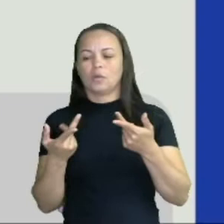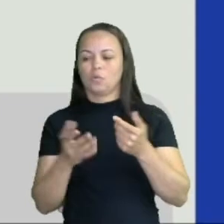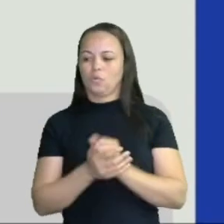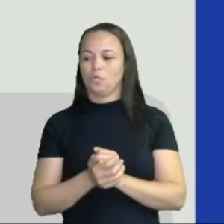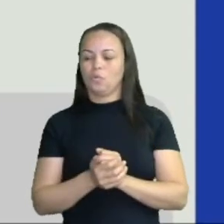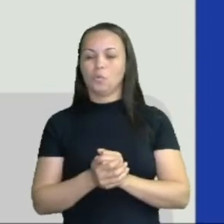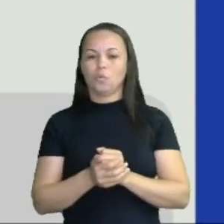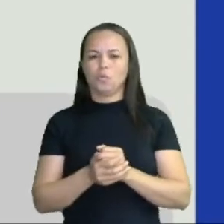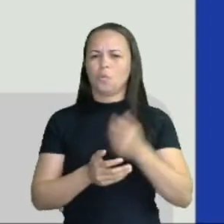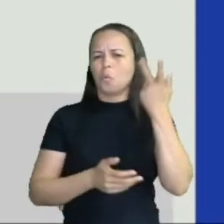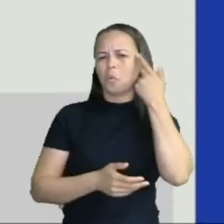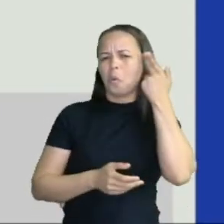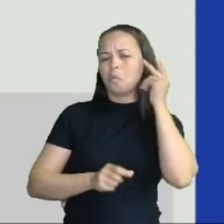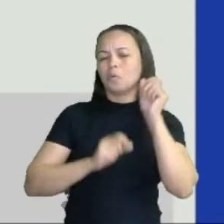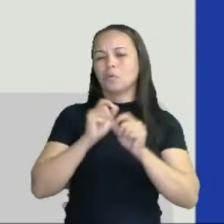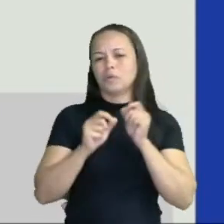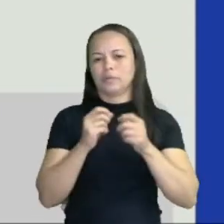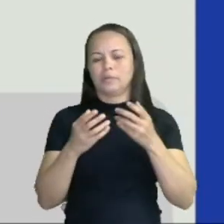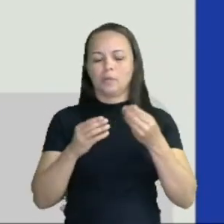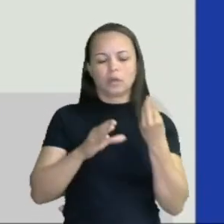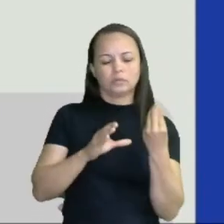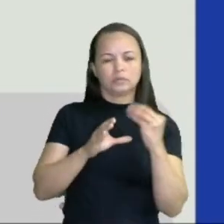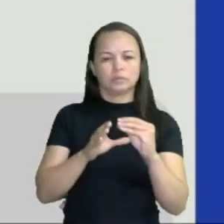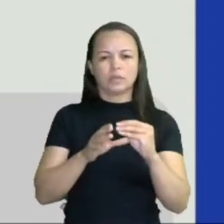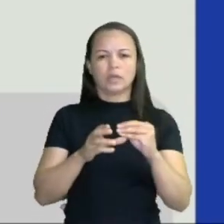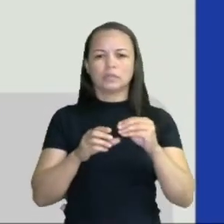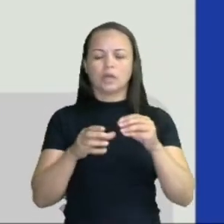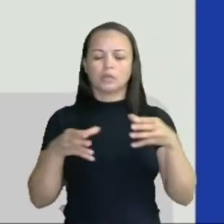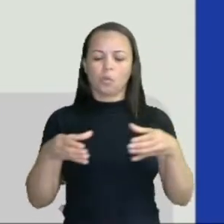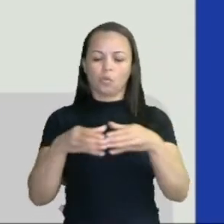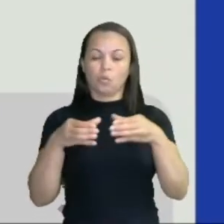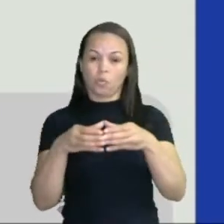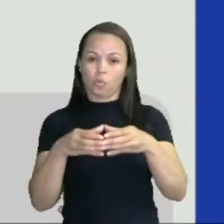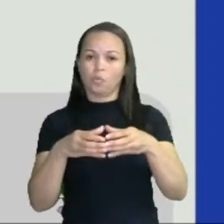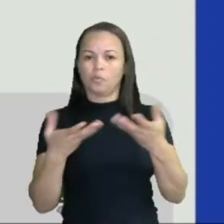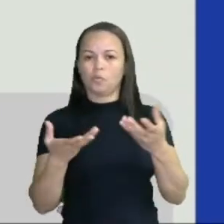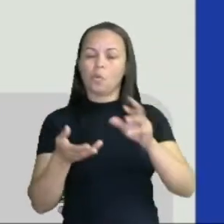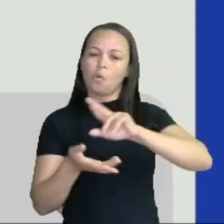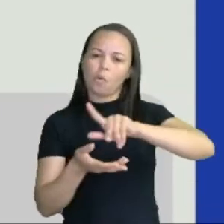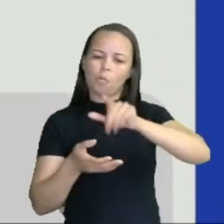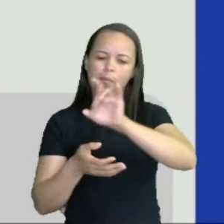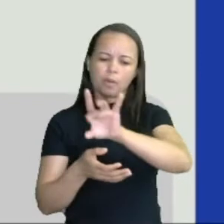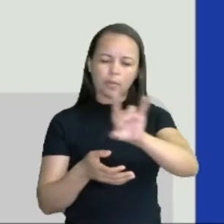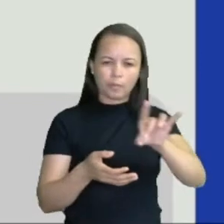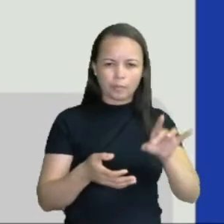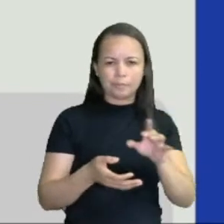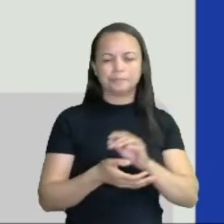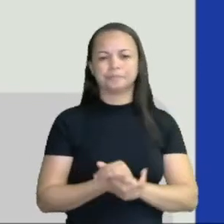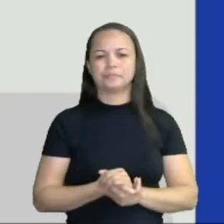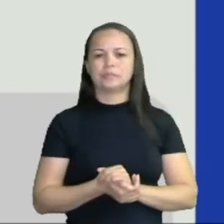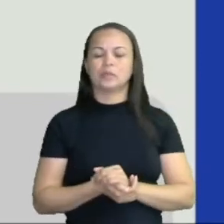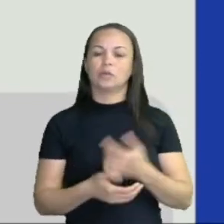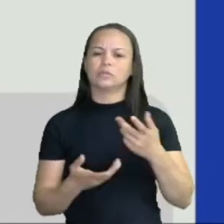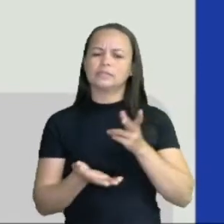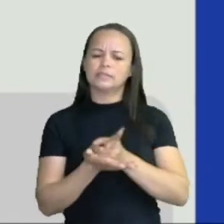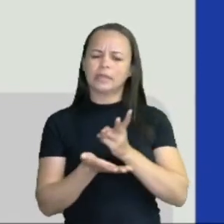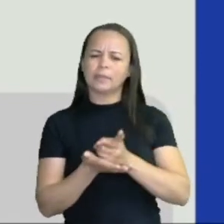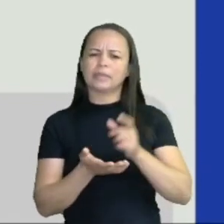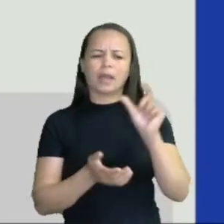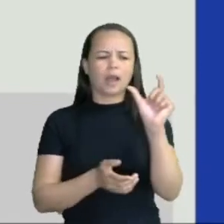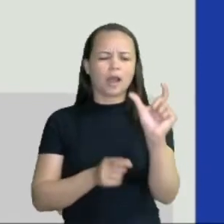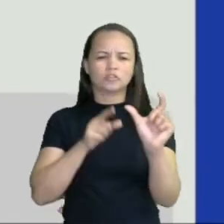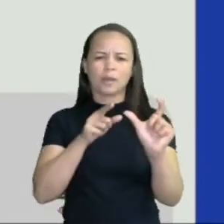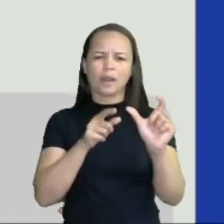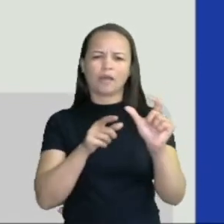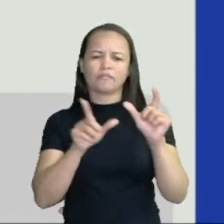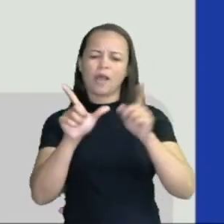ser ou coisa, podendo ser aplicado ao grupo inteiro da mesma espécie ou categoria. Costuma estar em letra minúscula.